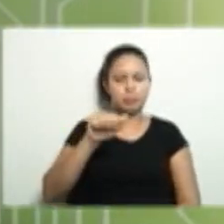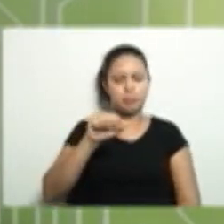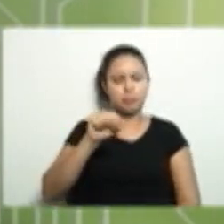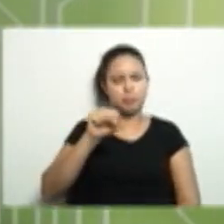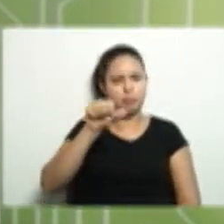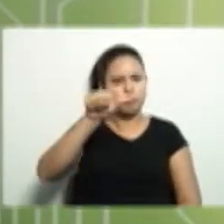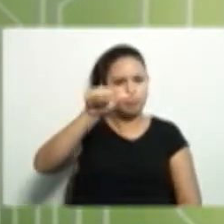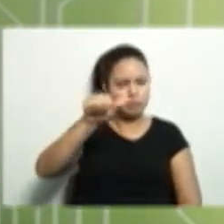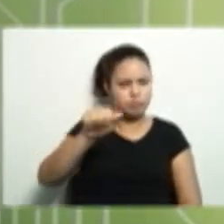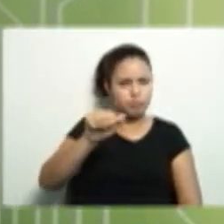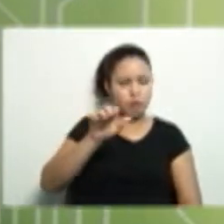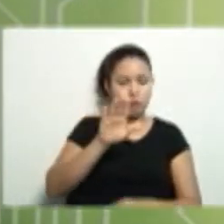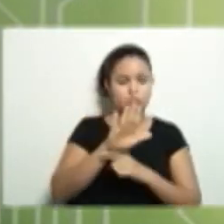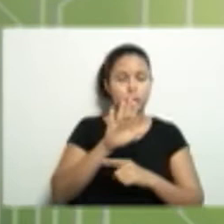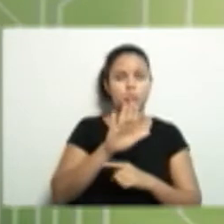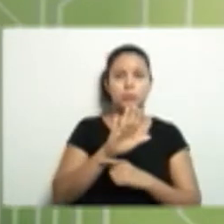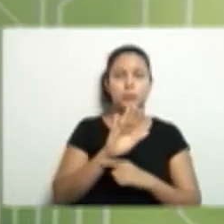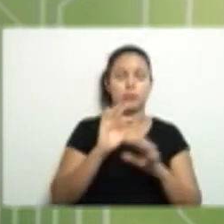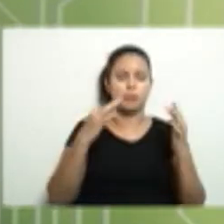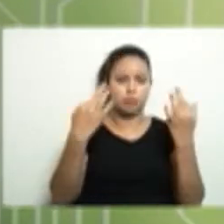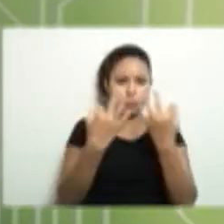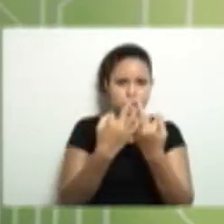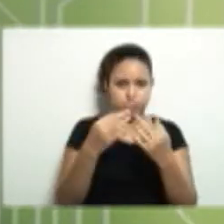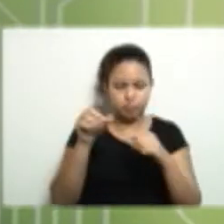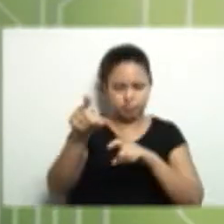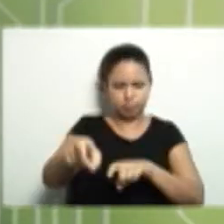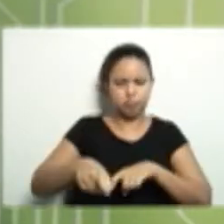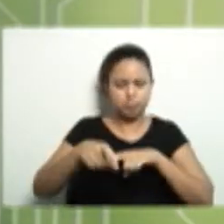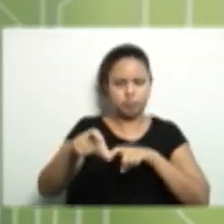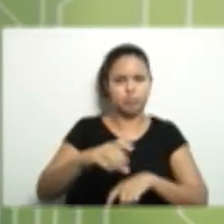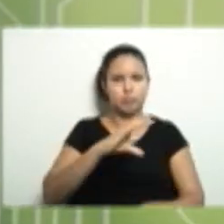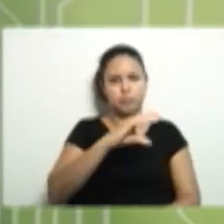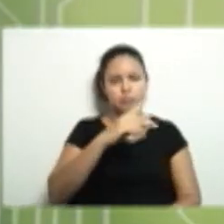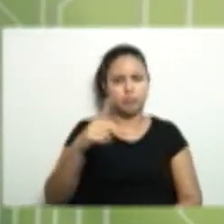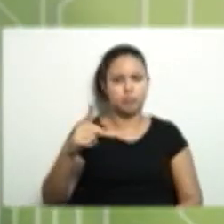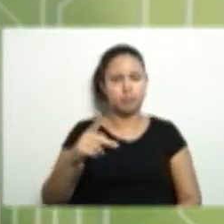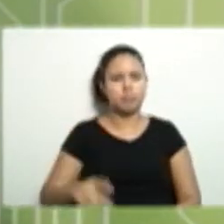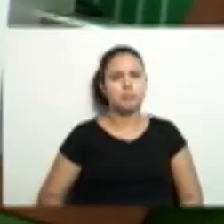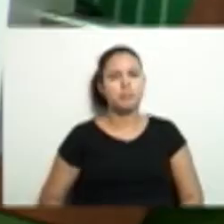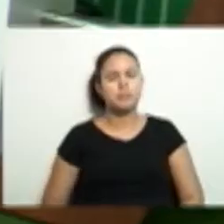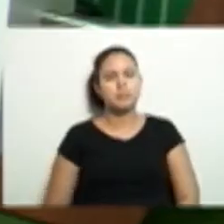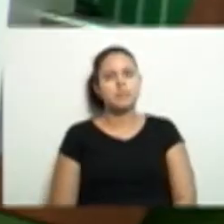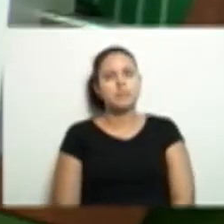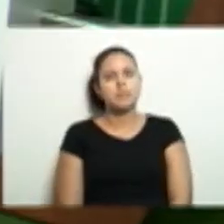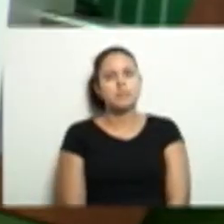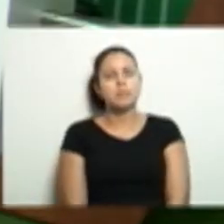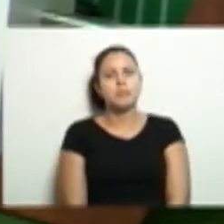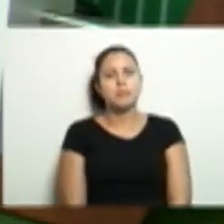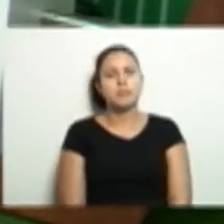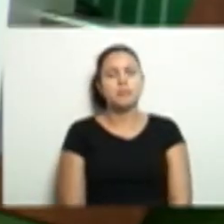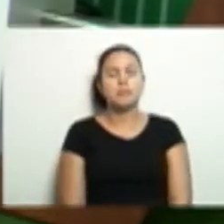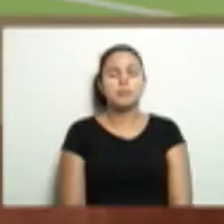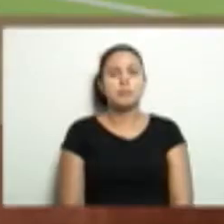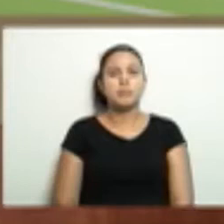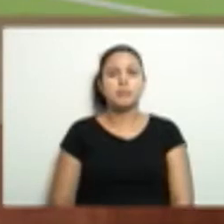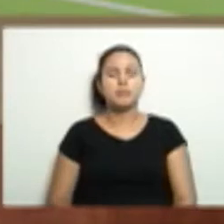mas também para toda a agricultura de um modo geral, inclusive para as cooperativas. Algum comentário, professor?